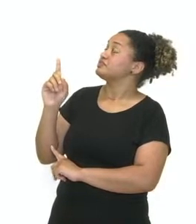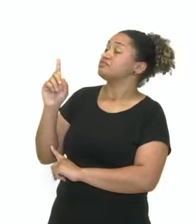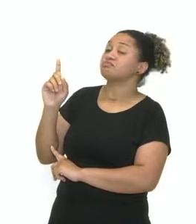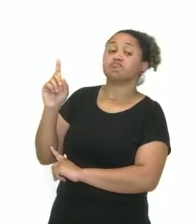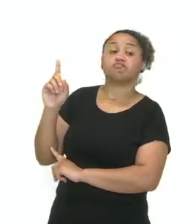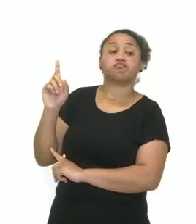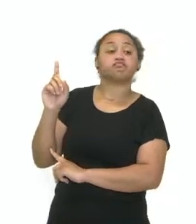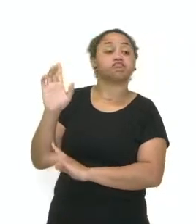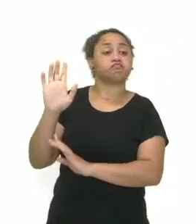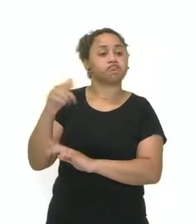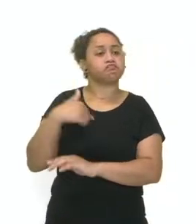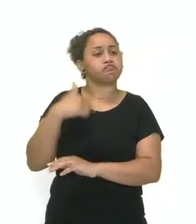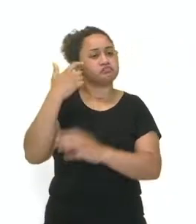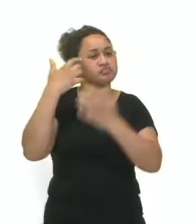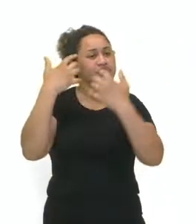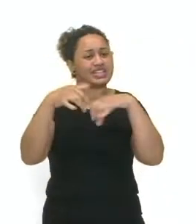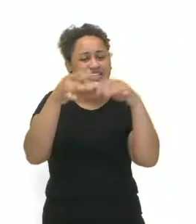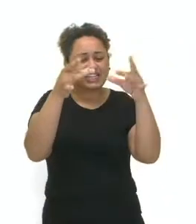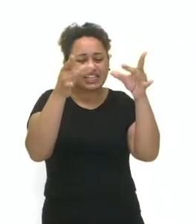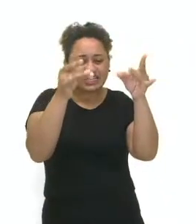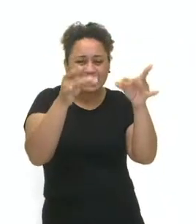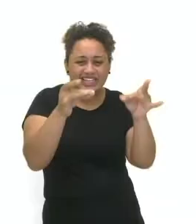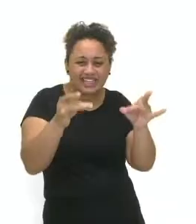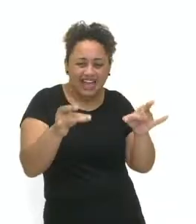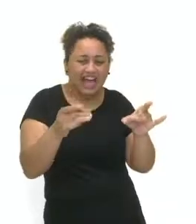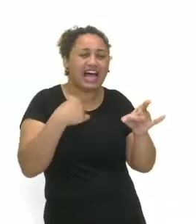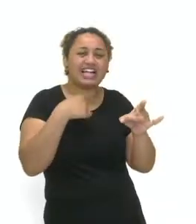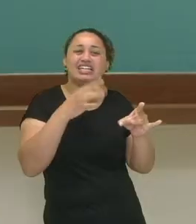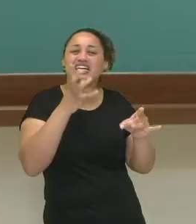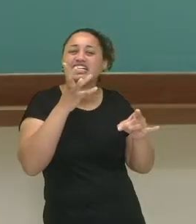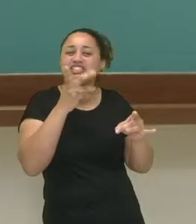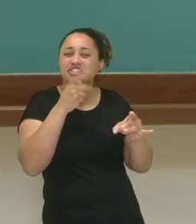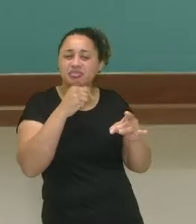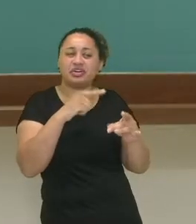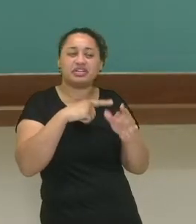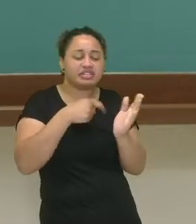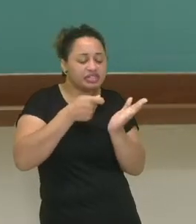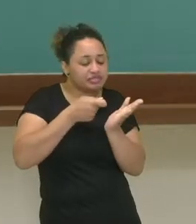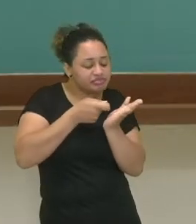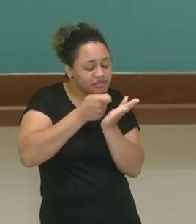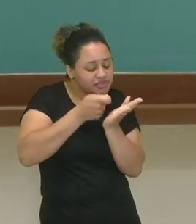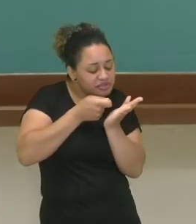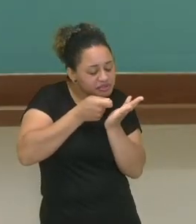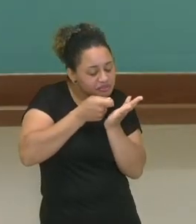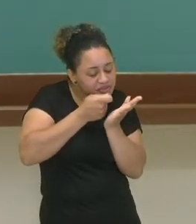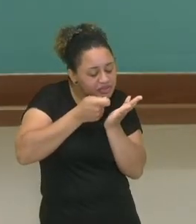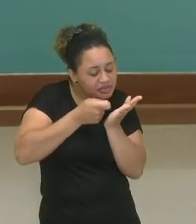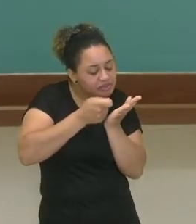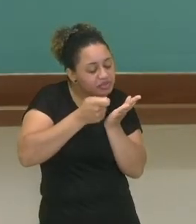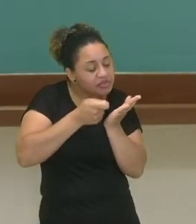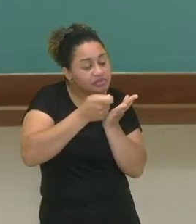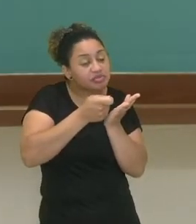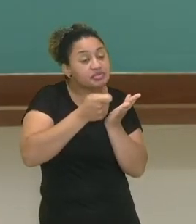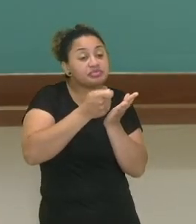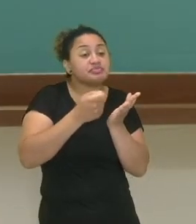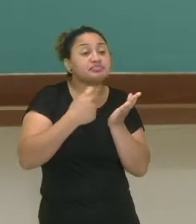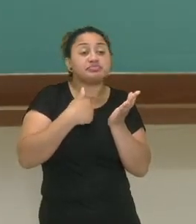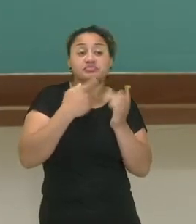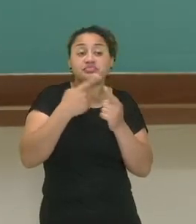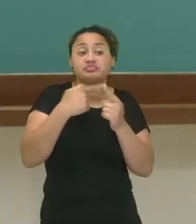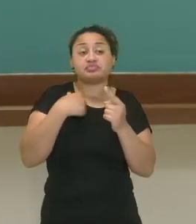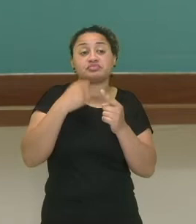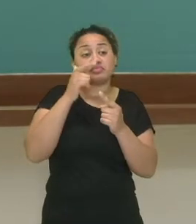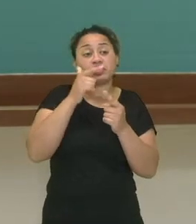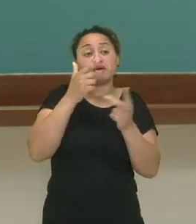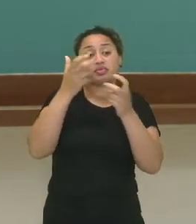ladinho. Pensa em quanto detalhe, né? Quanto tempo o artista ficou para entalhar, para retirar da madeira cada detalhinho,